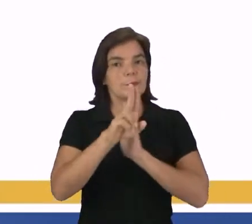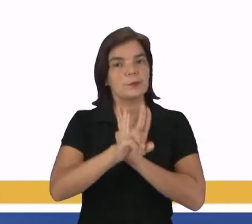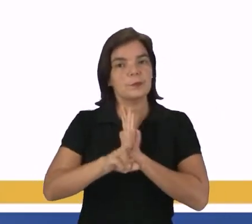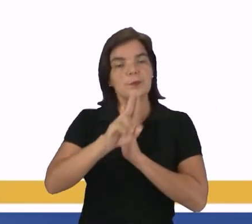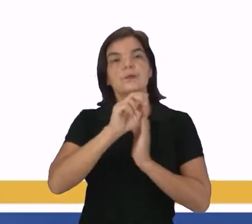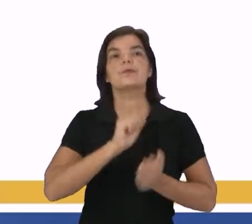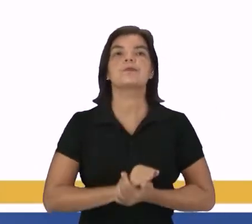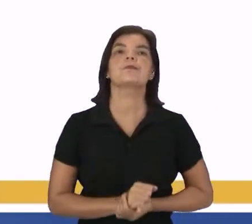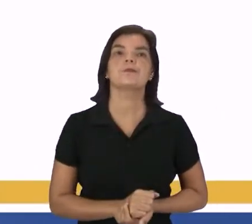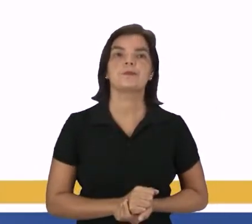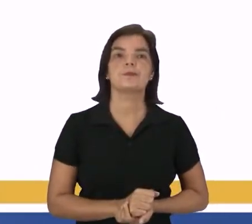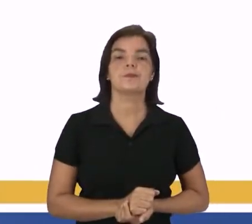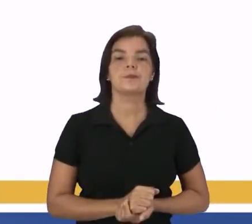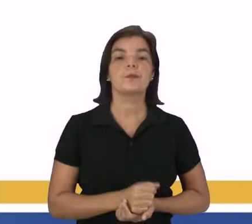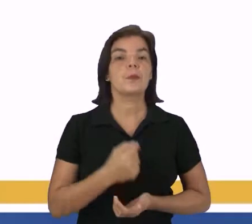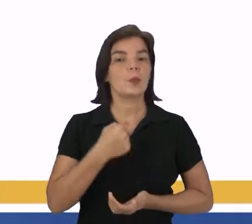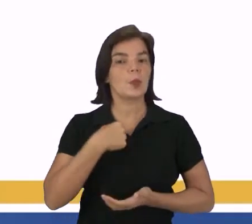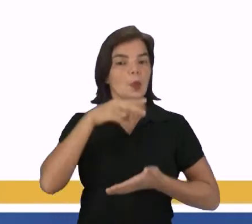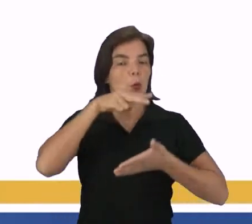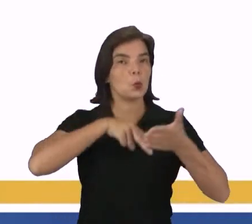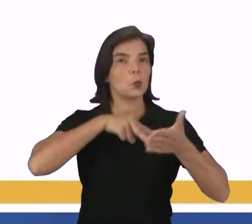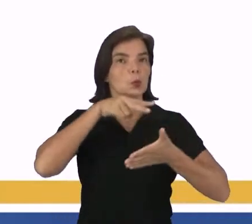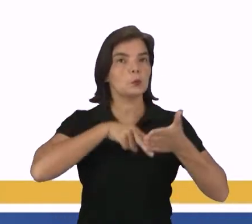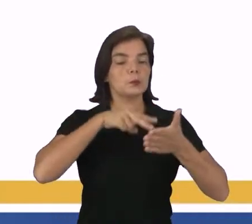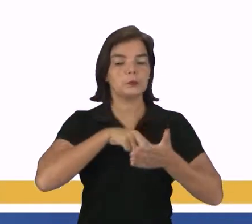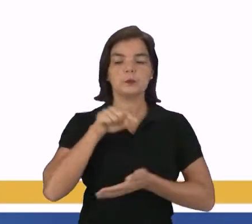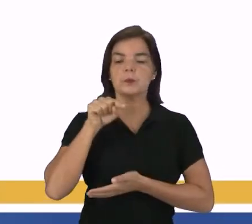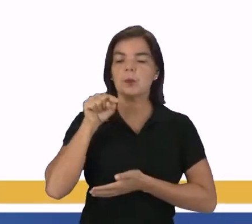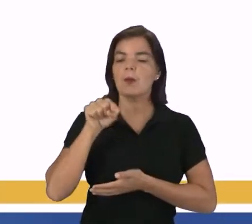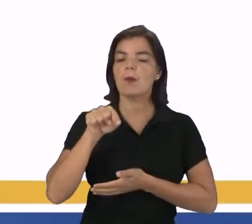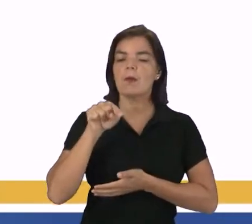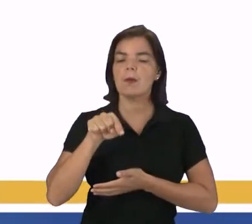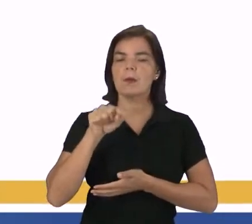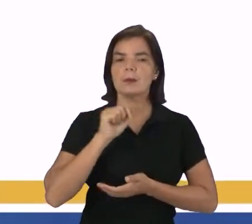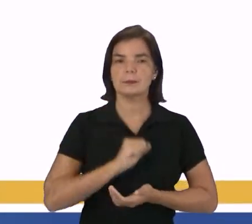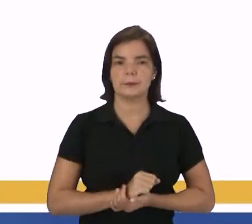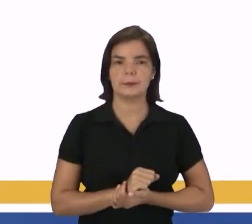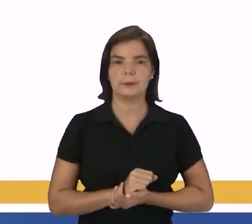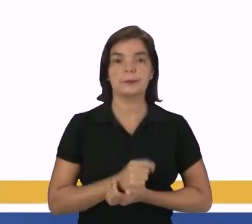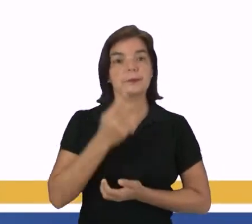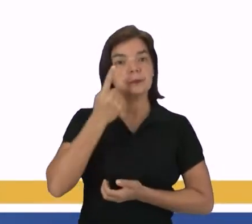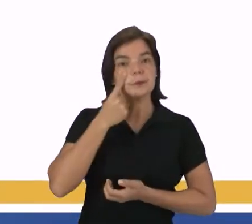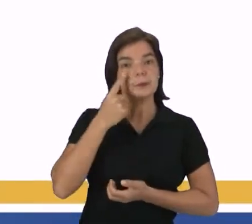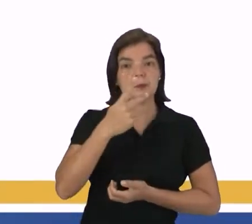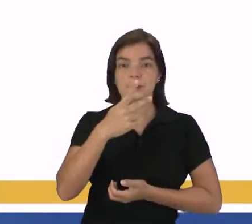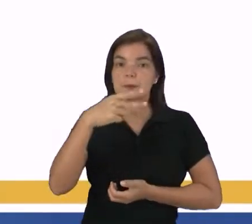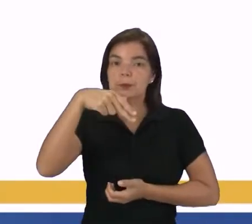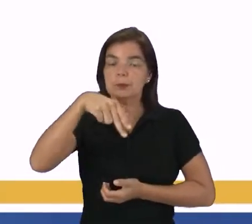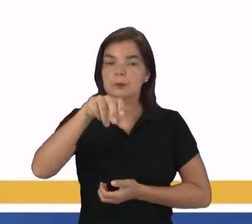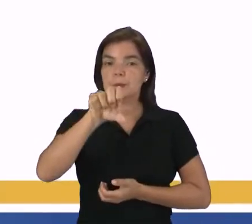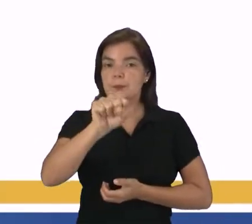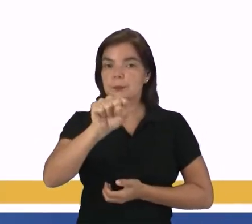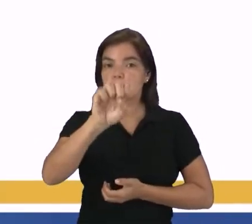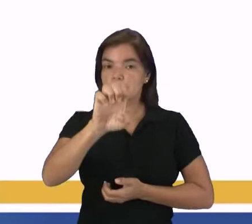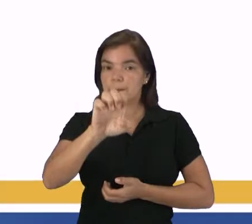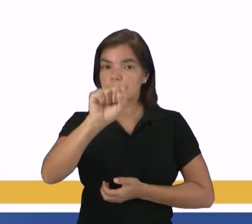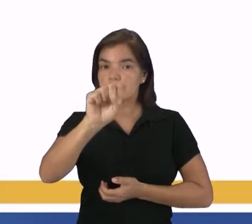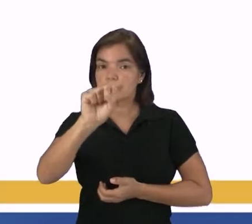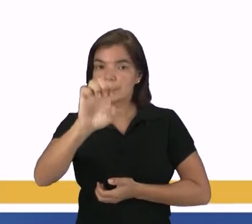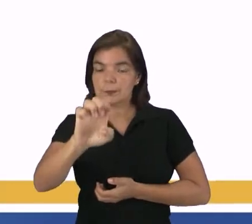uso. Eu li esse livro aí. Observe o pronome